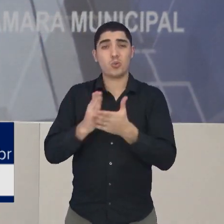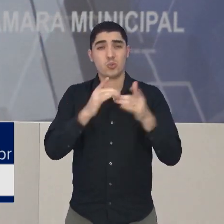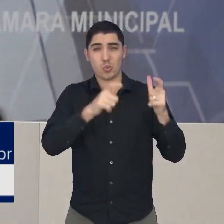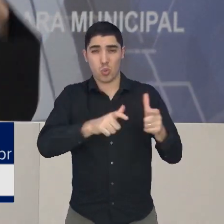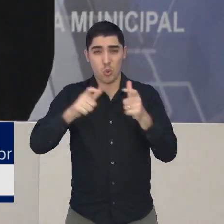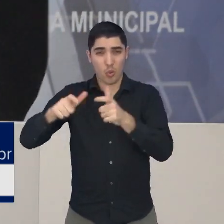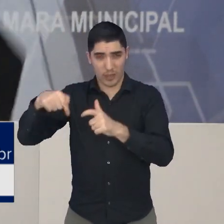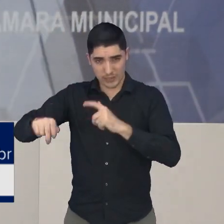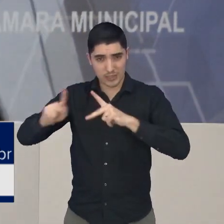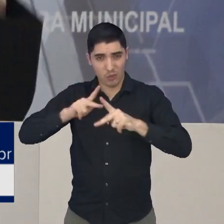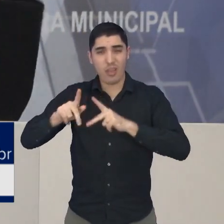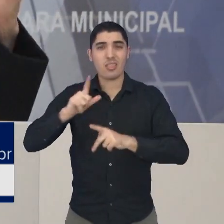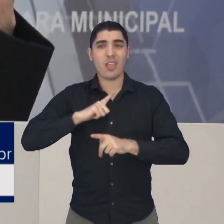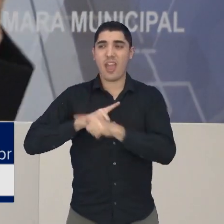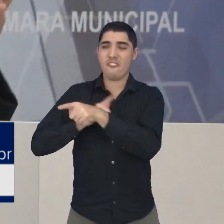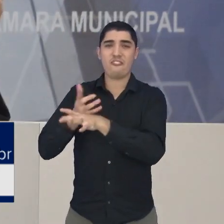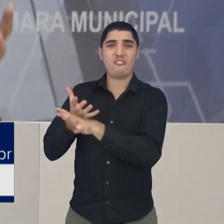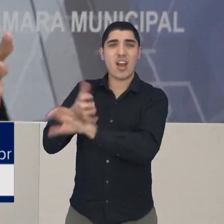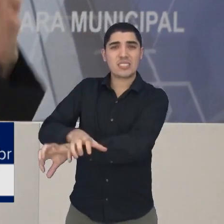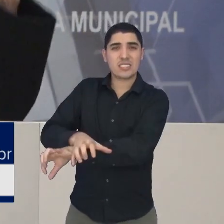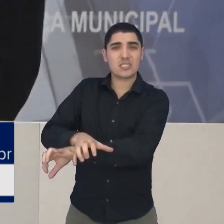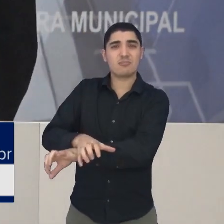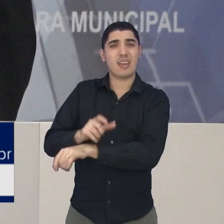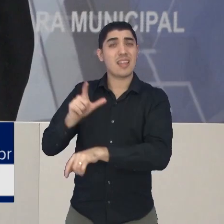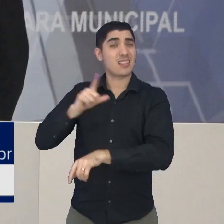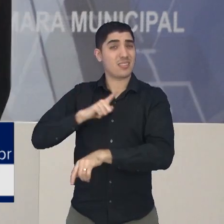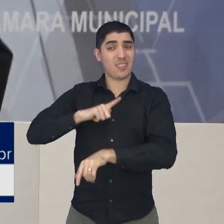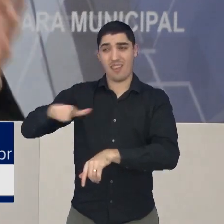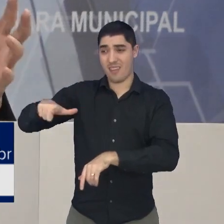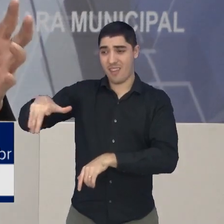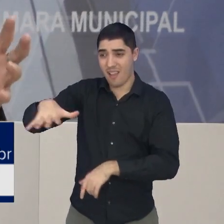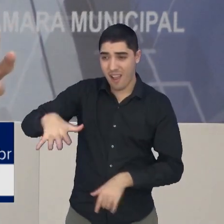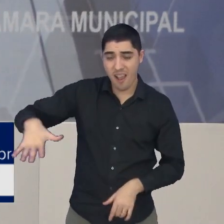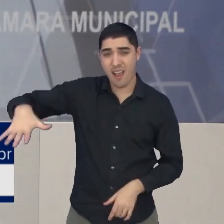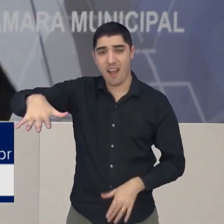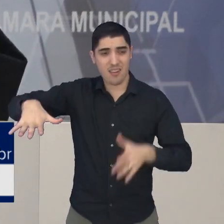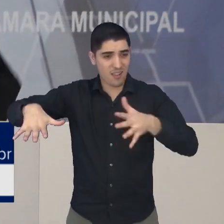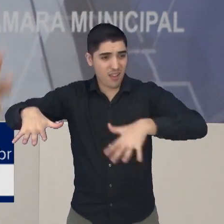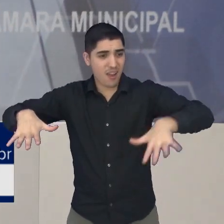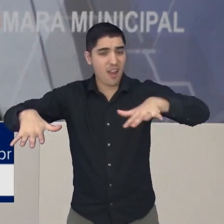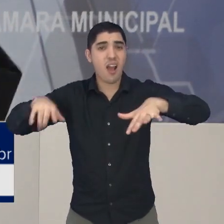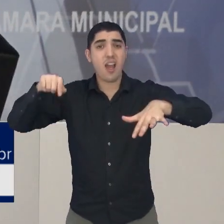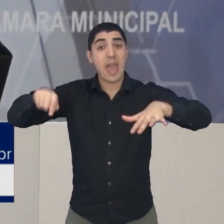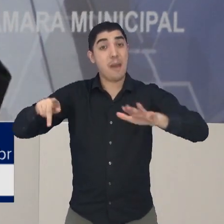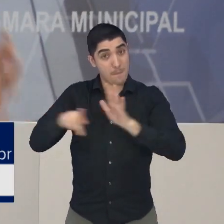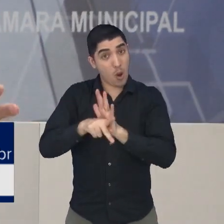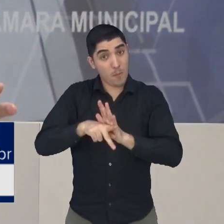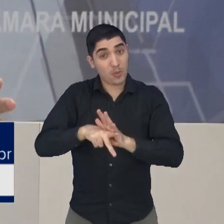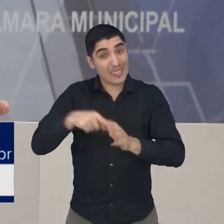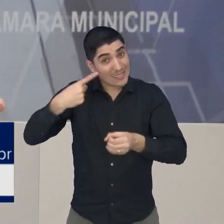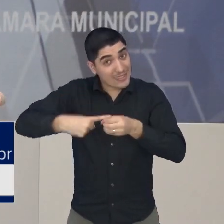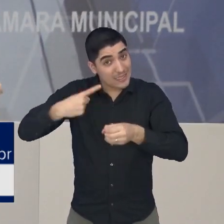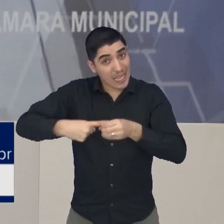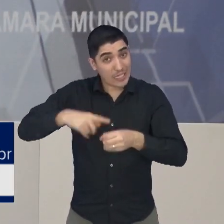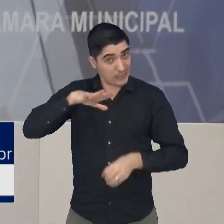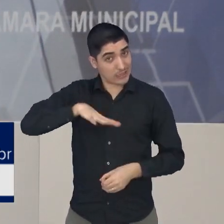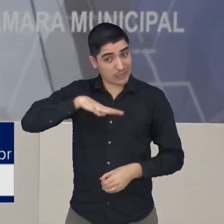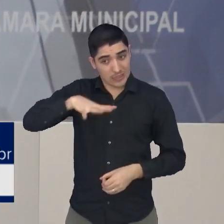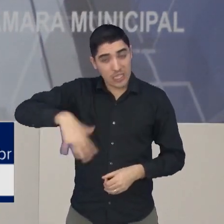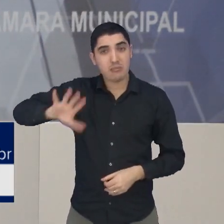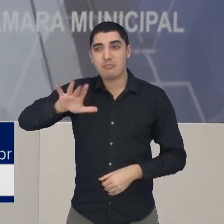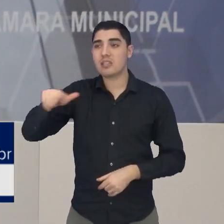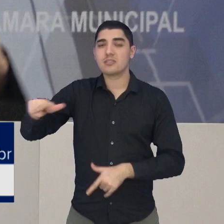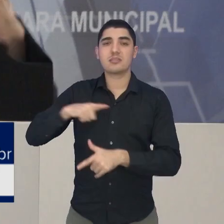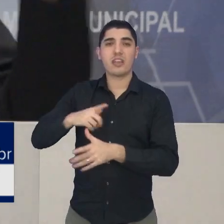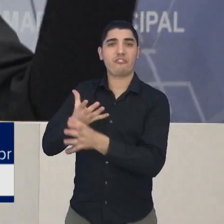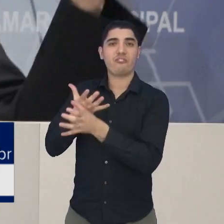Campos, que nós temos muitas áreas com espaço urbano vazio, sem ocupação. Enquanto